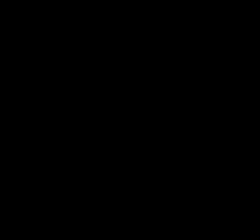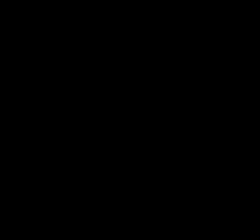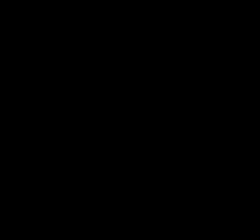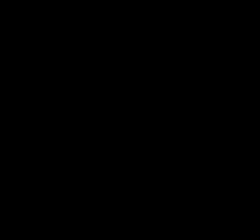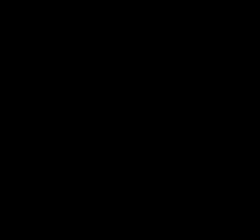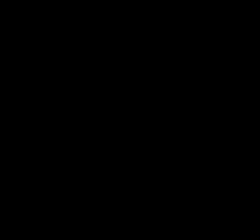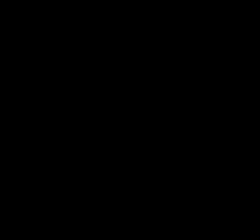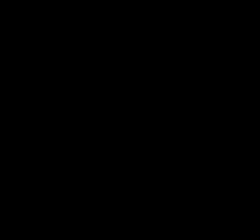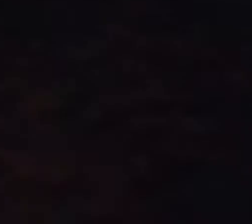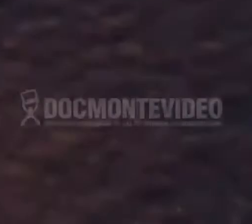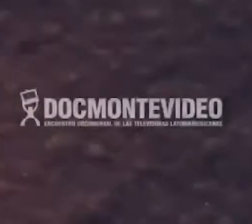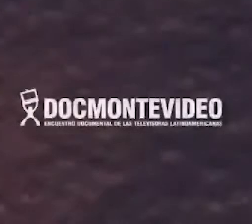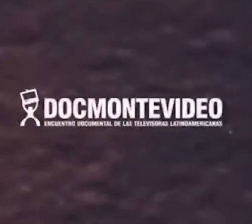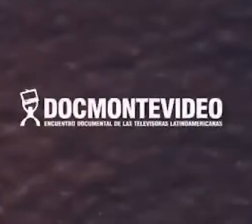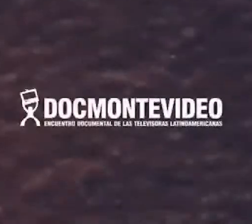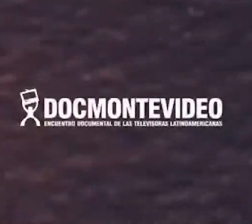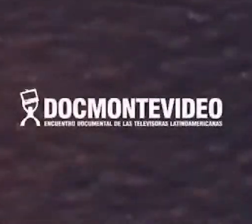para a gente.